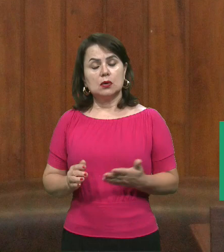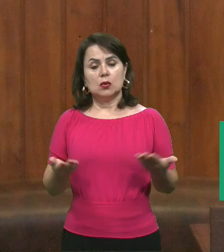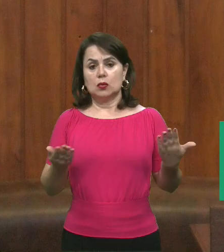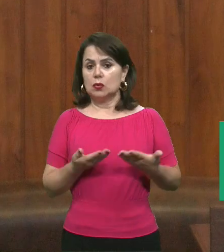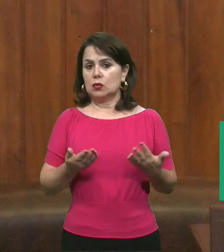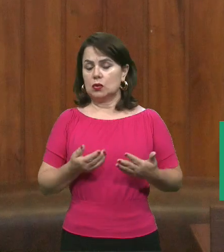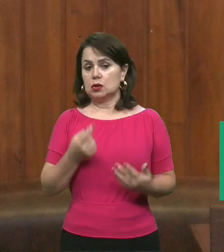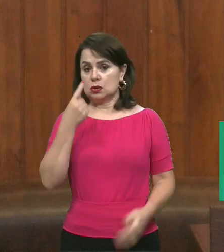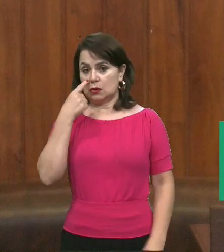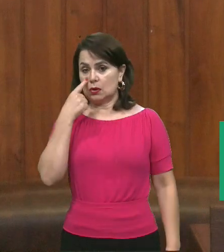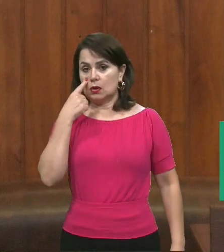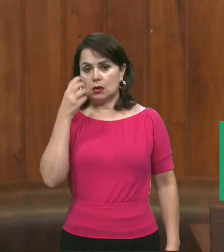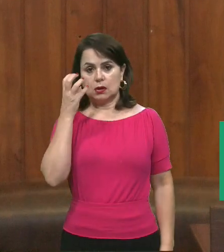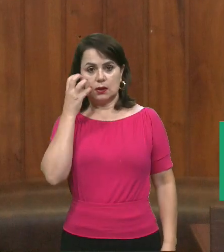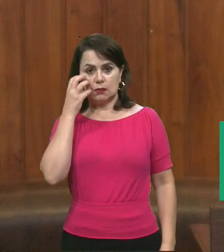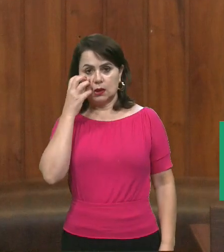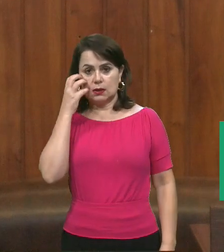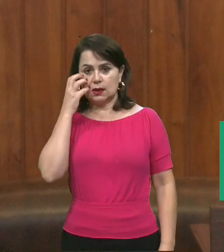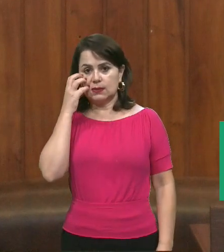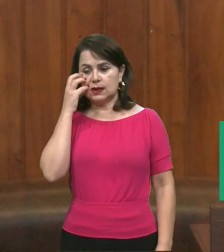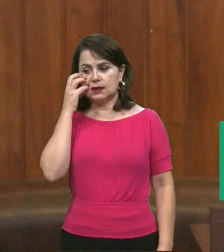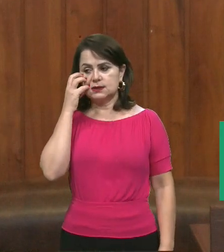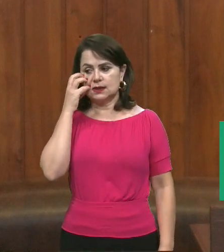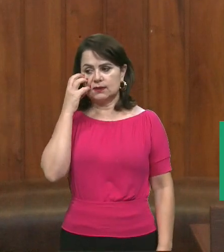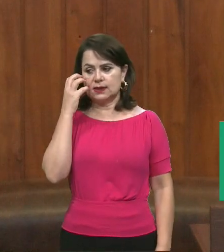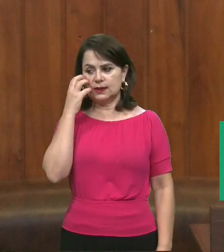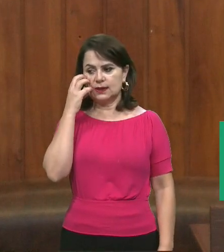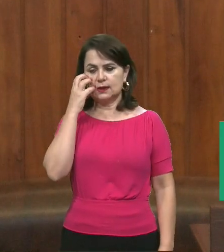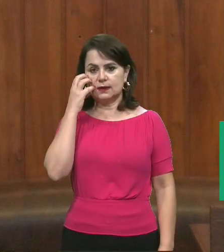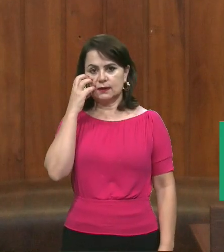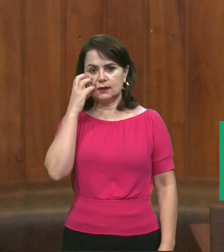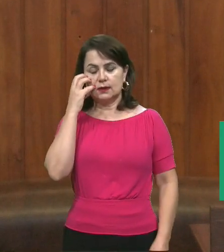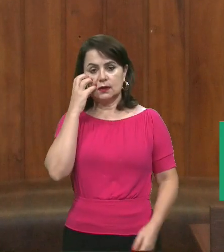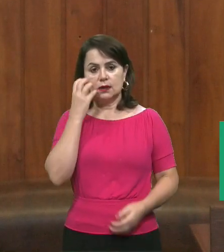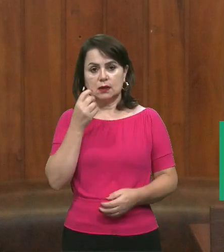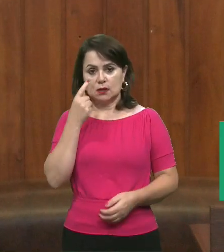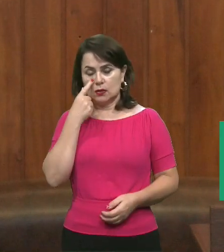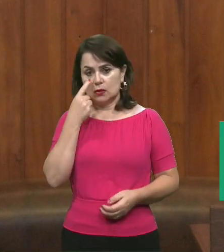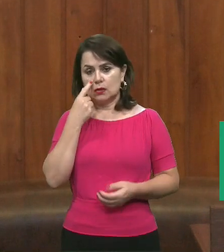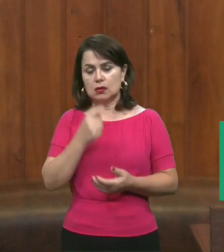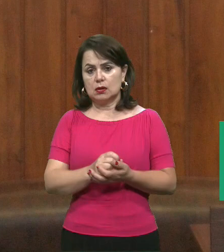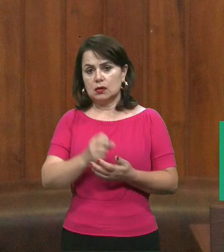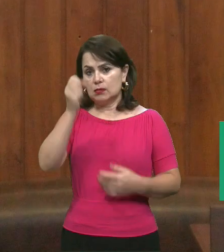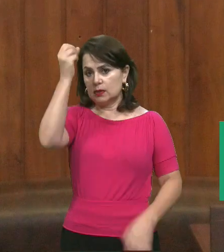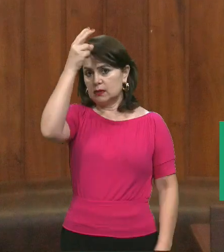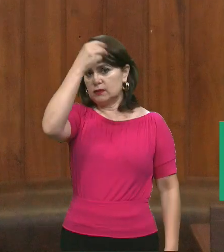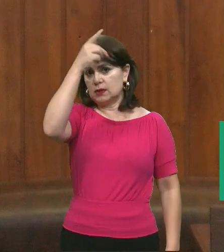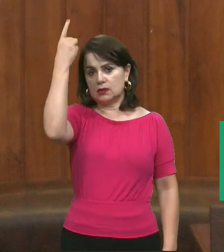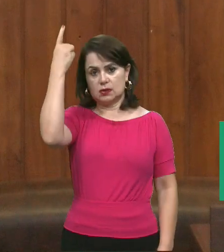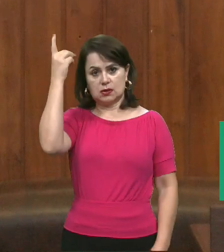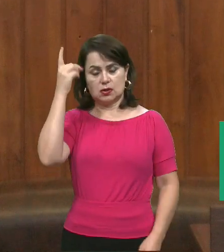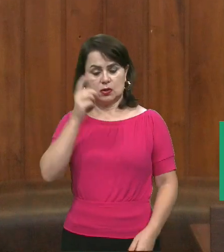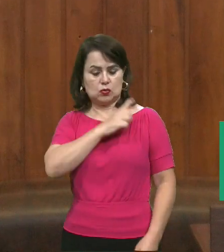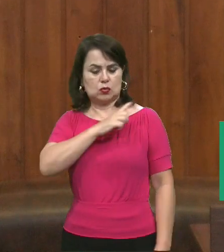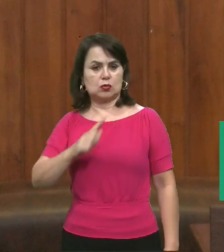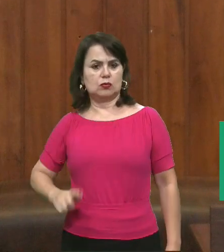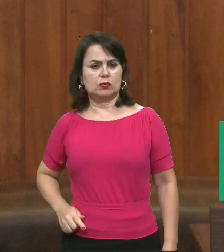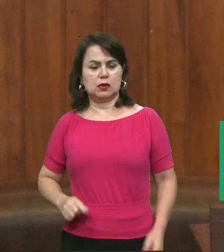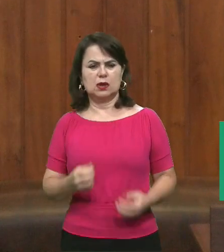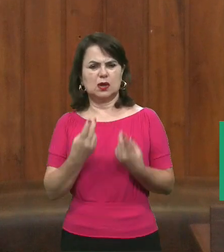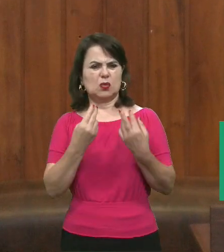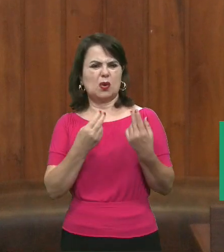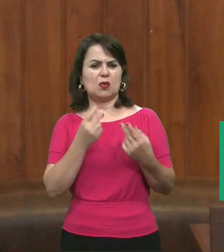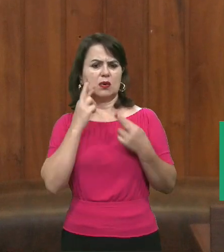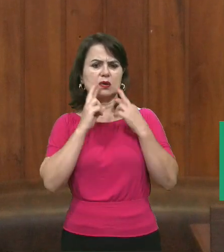um estudioso da política aí, com quem eu aprendi tanto, hoje o Daniel é um governante numa situação como nos Estados